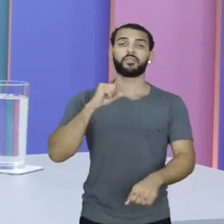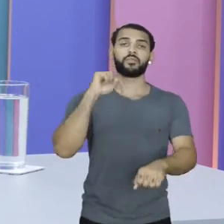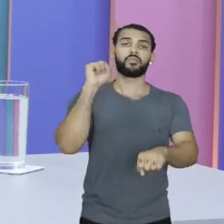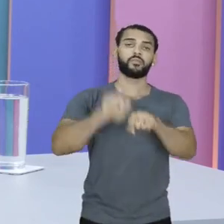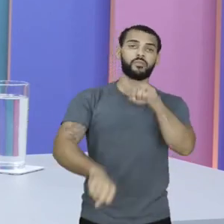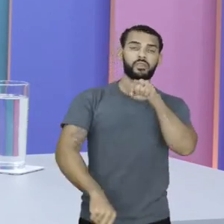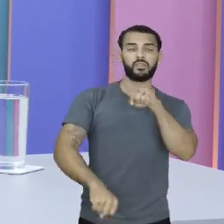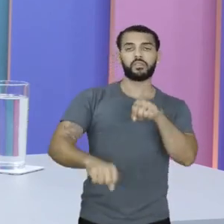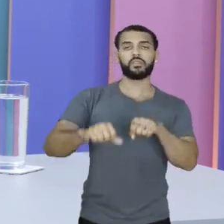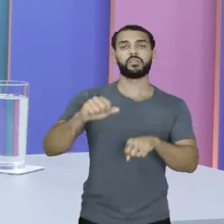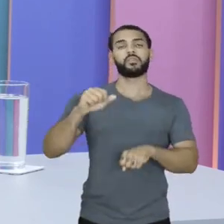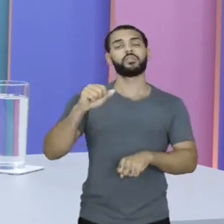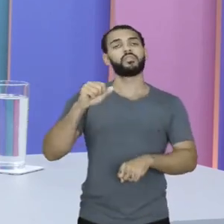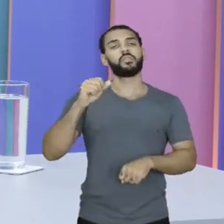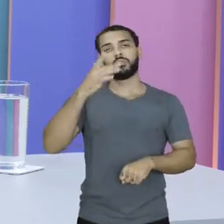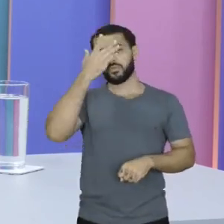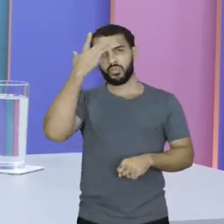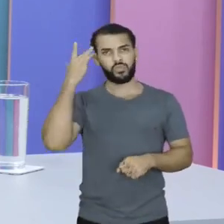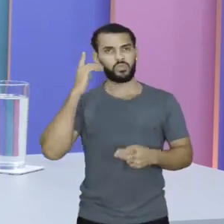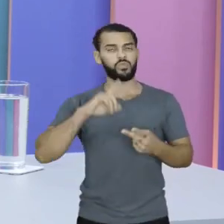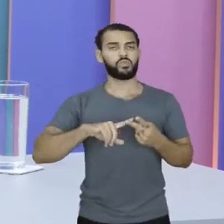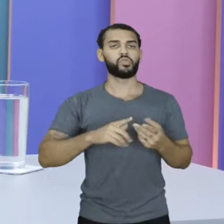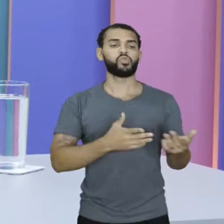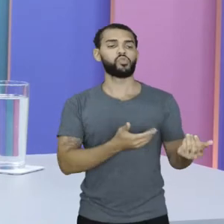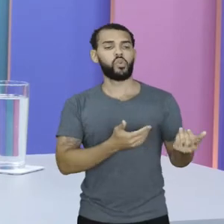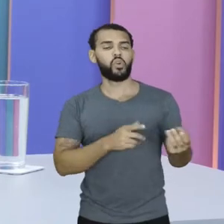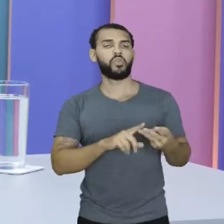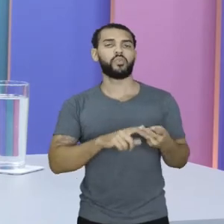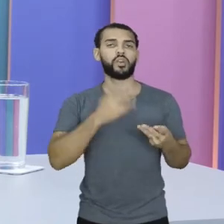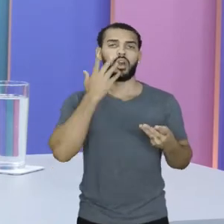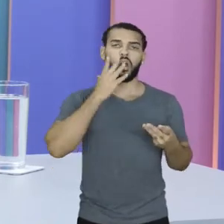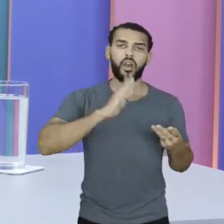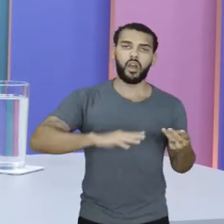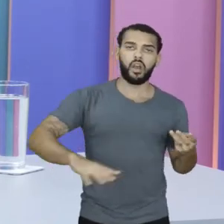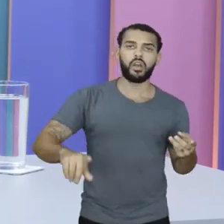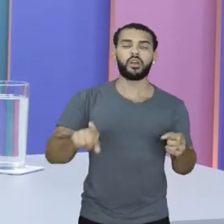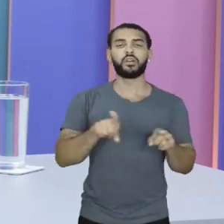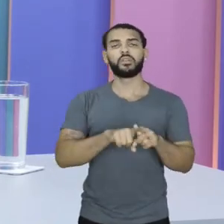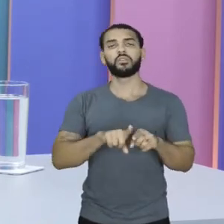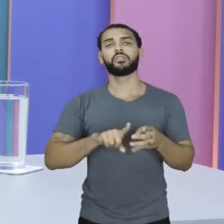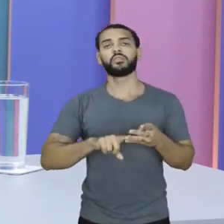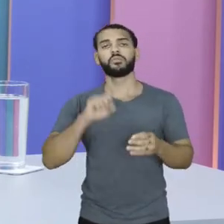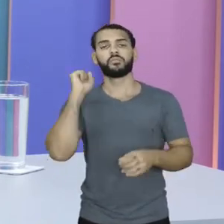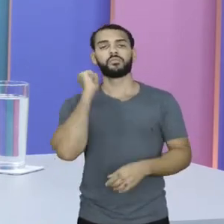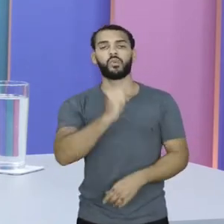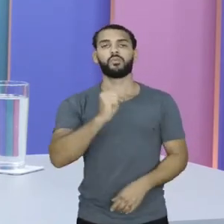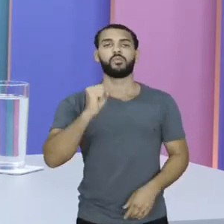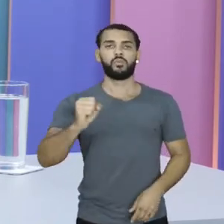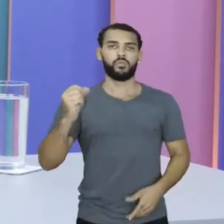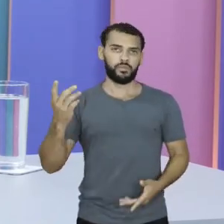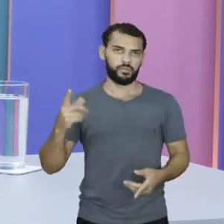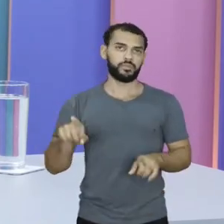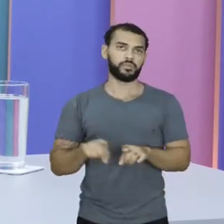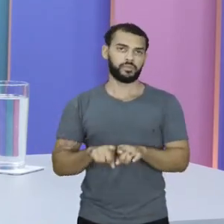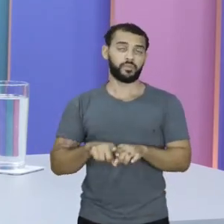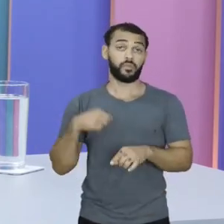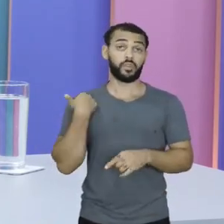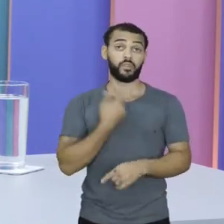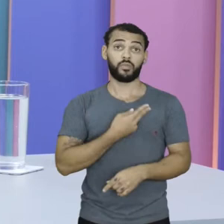só jovens, crianças, meninas, né, todos que se deparam da frente. A gente viu nesse